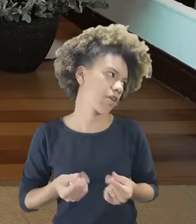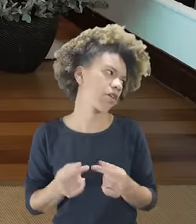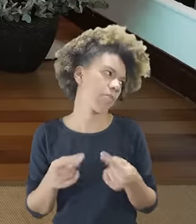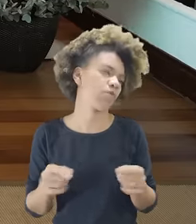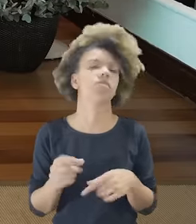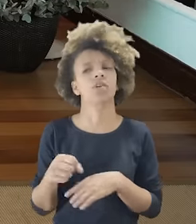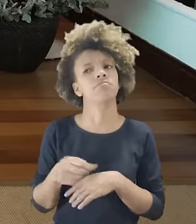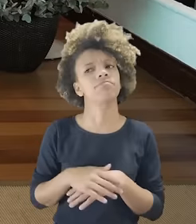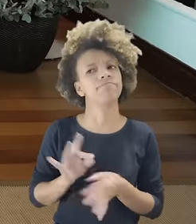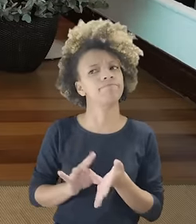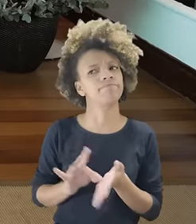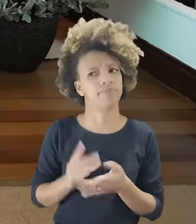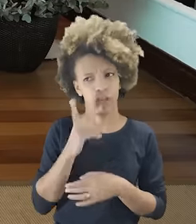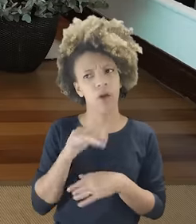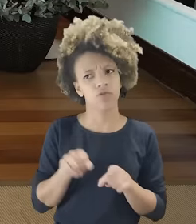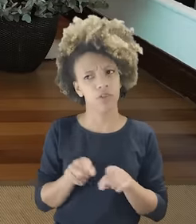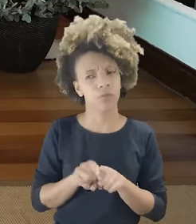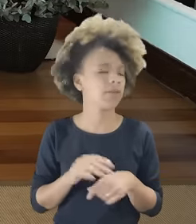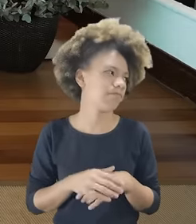para ganhar música